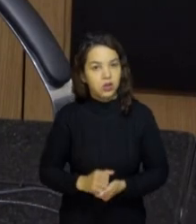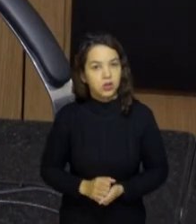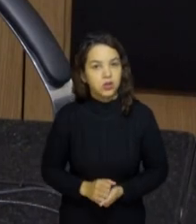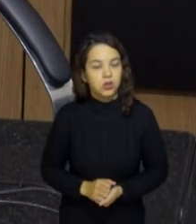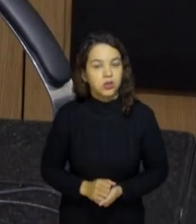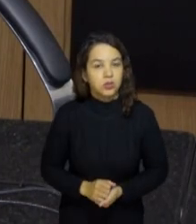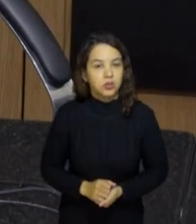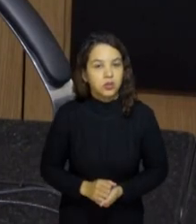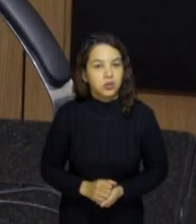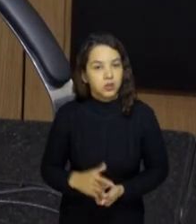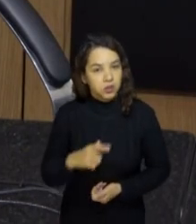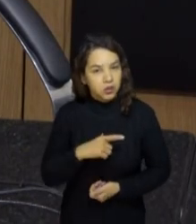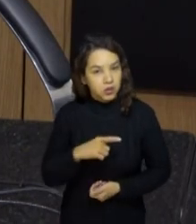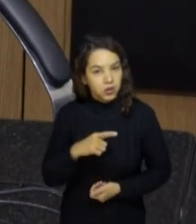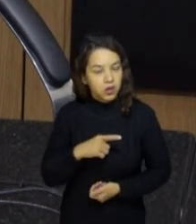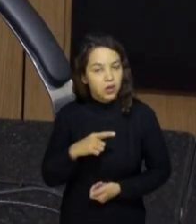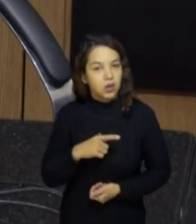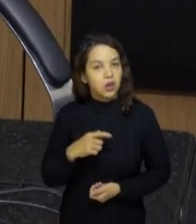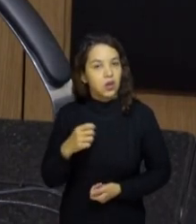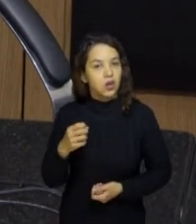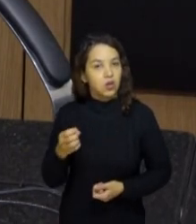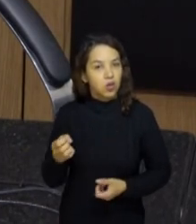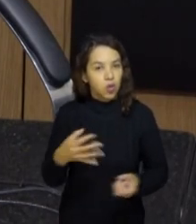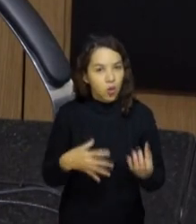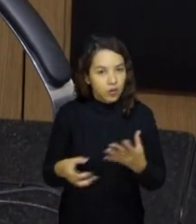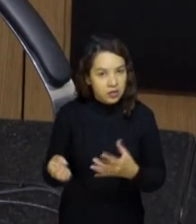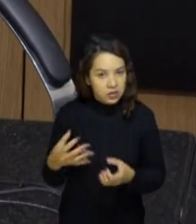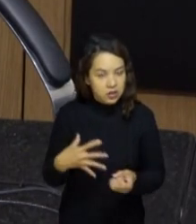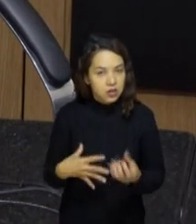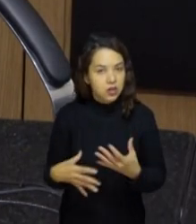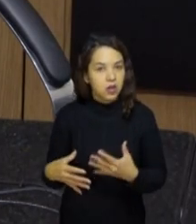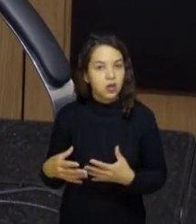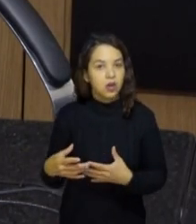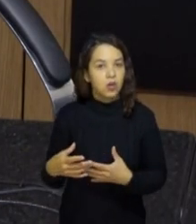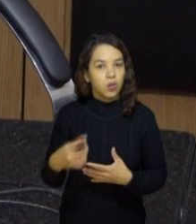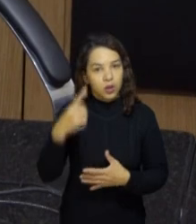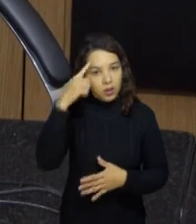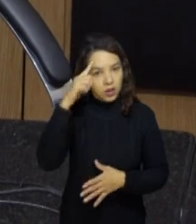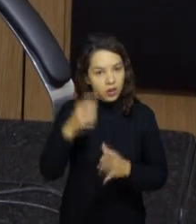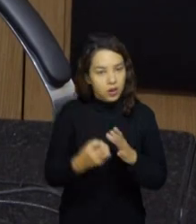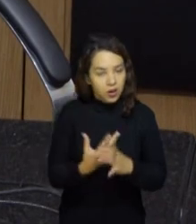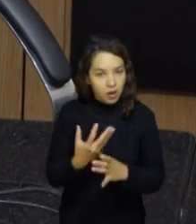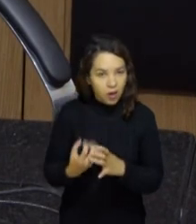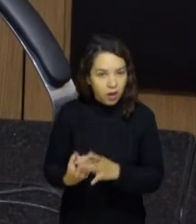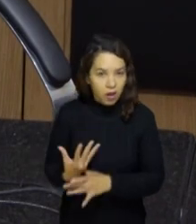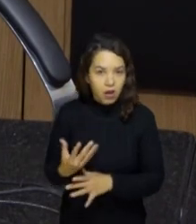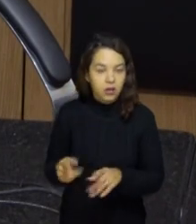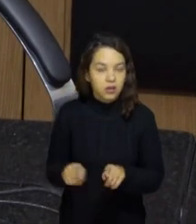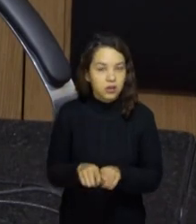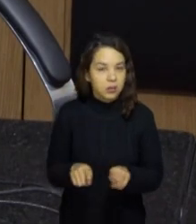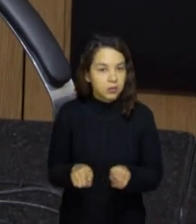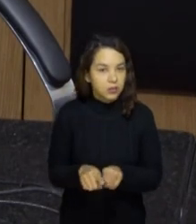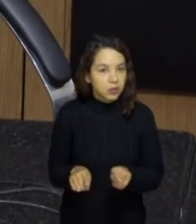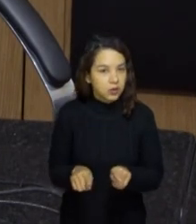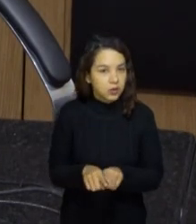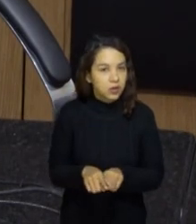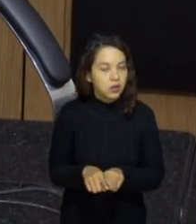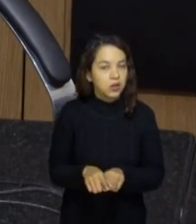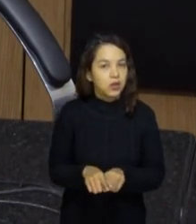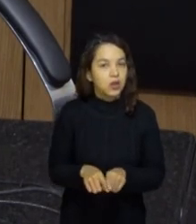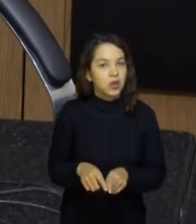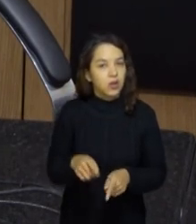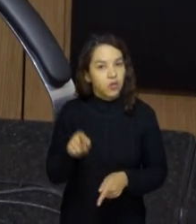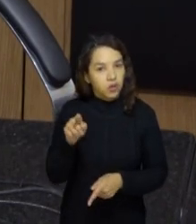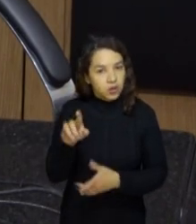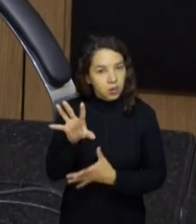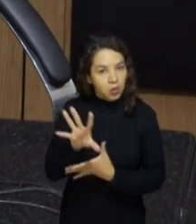muita criatividade. Hoje és uma referência, não só do jornalismo, mas, como muito bem disse aqui deputado Berlanda, da